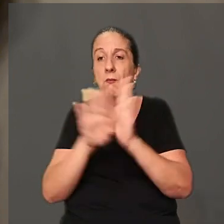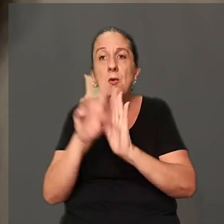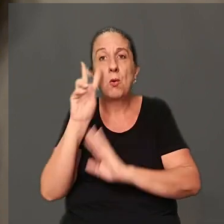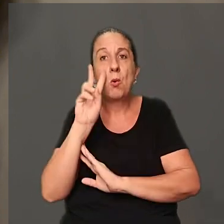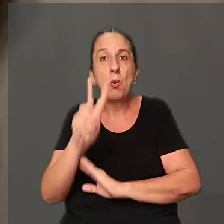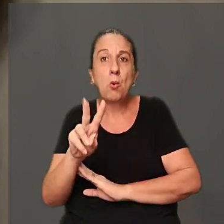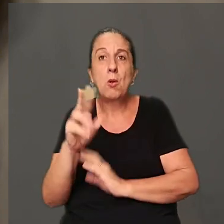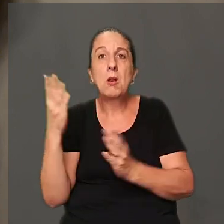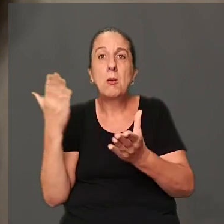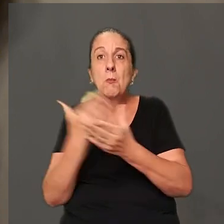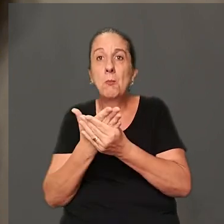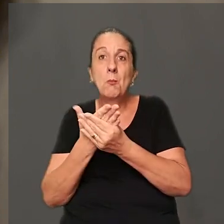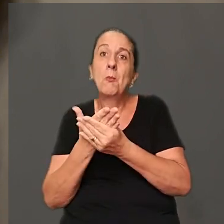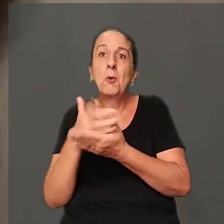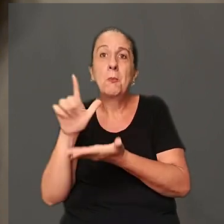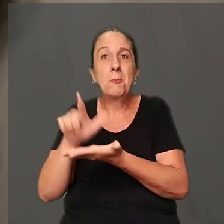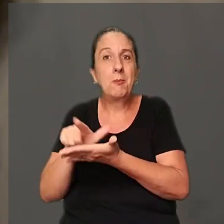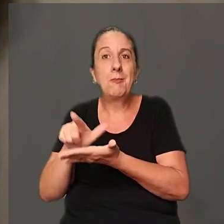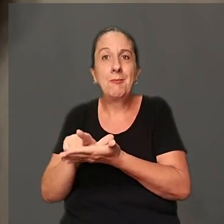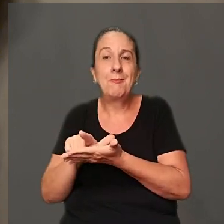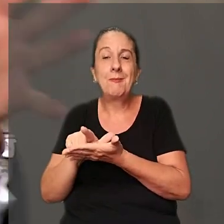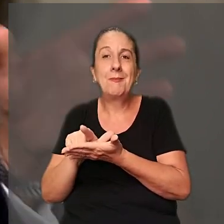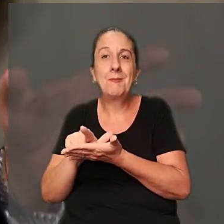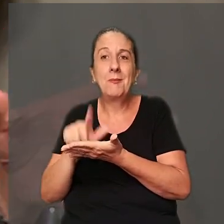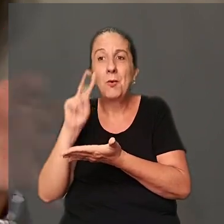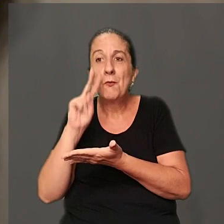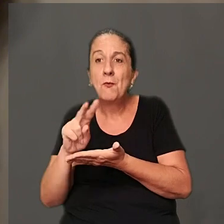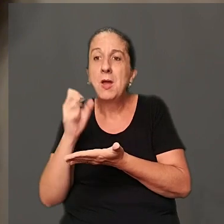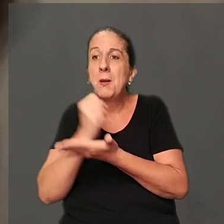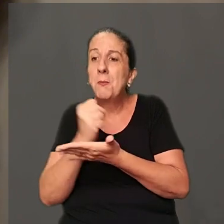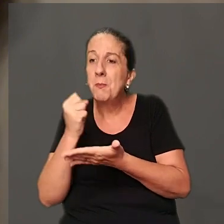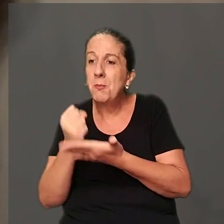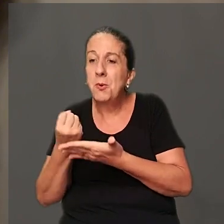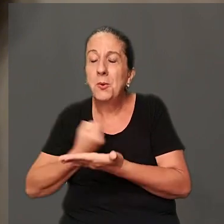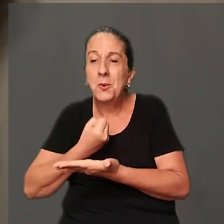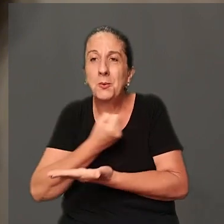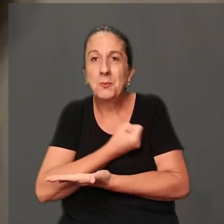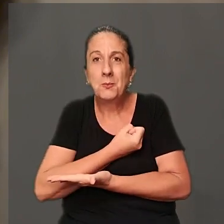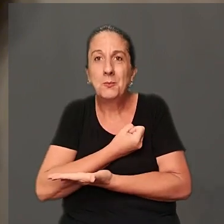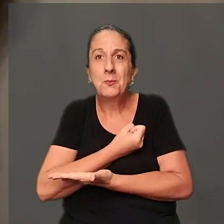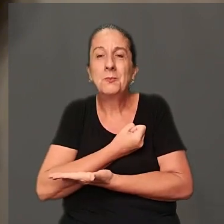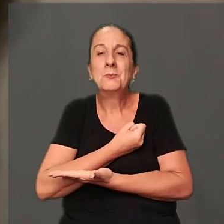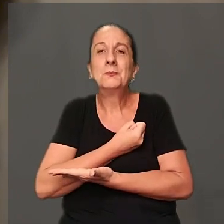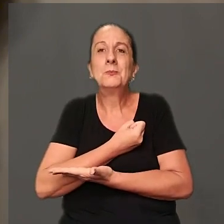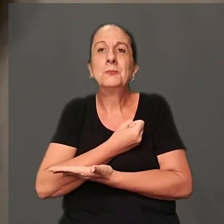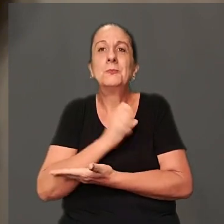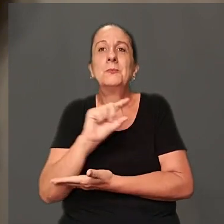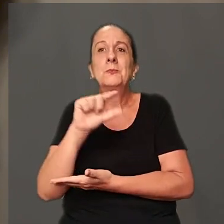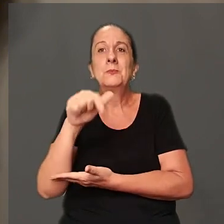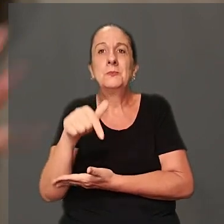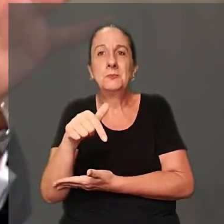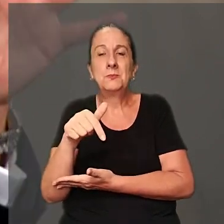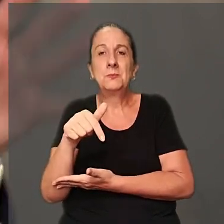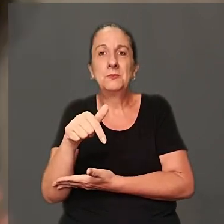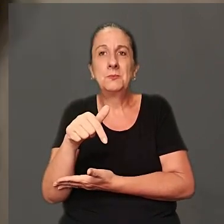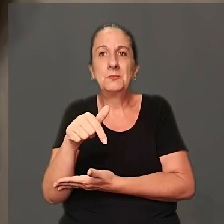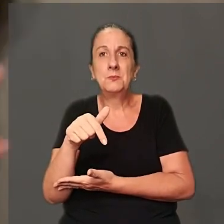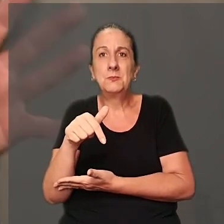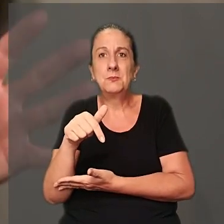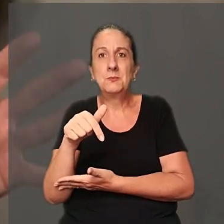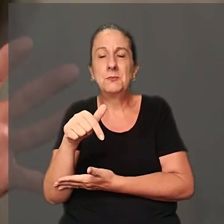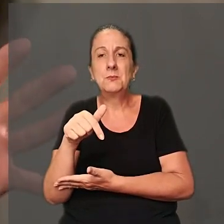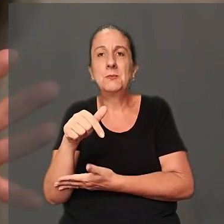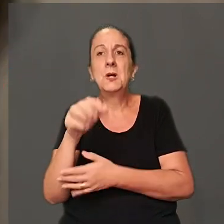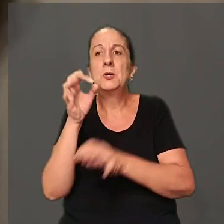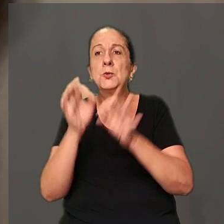olhar no processo físico, olhar no protocolo, fichinhas. E logo depois, a